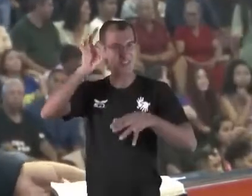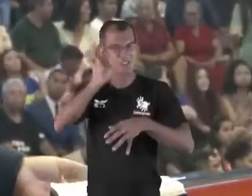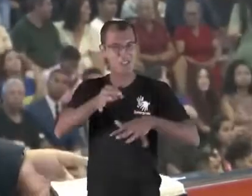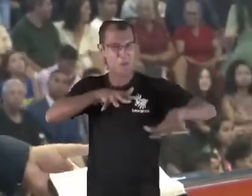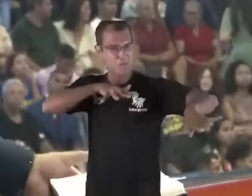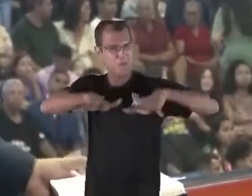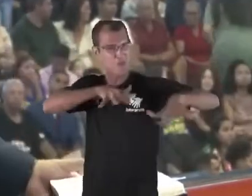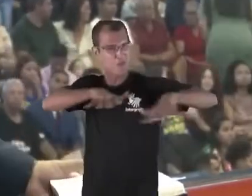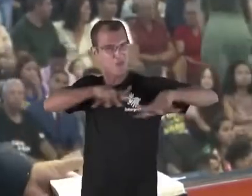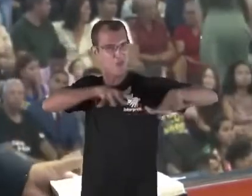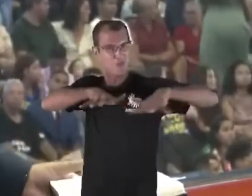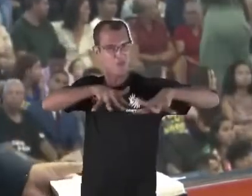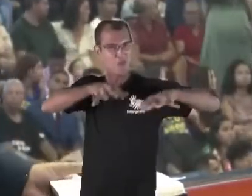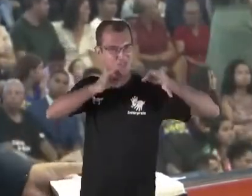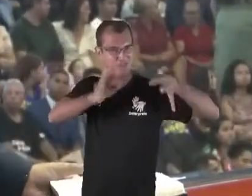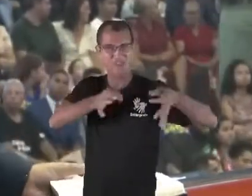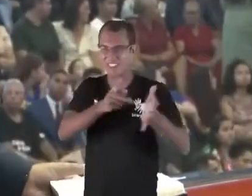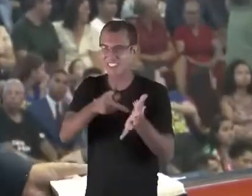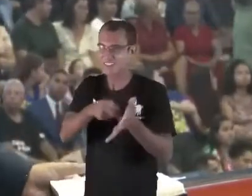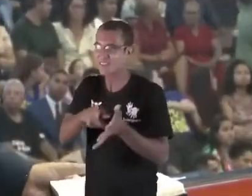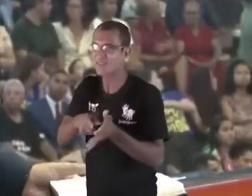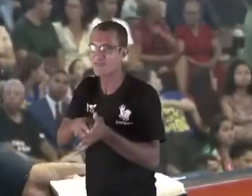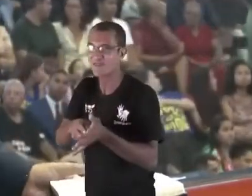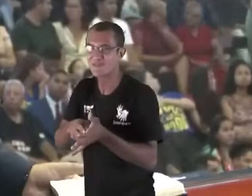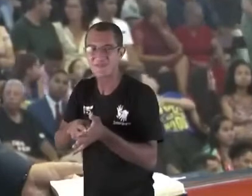Movimento produz momento.